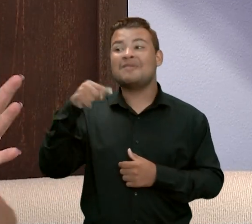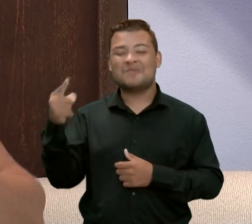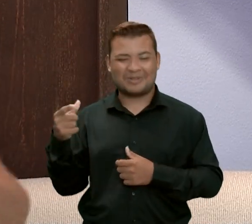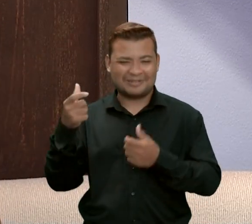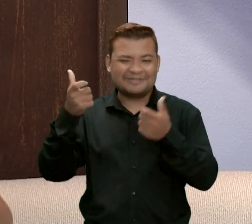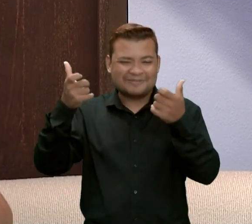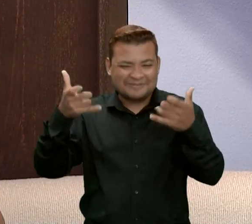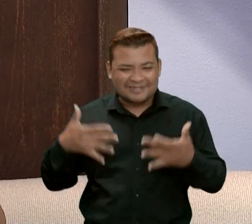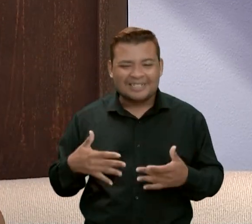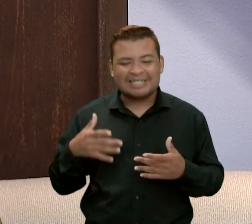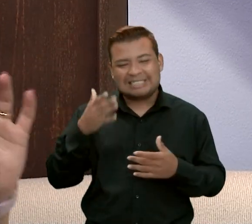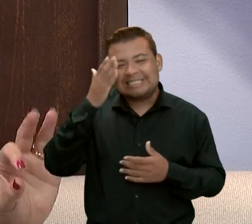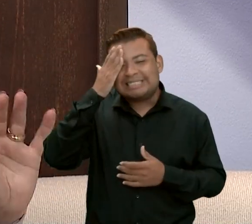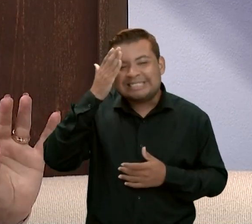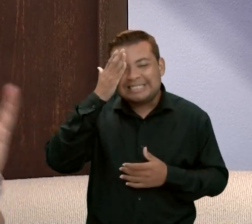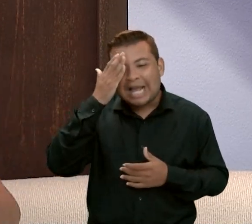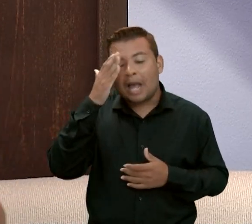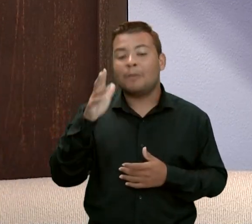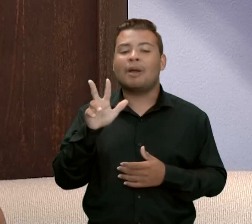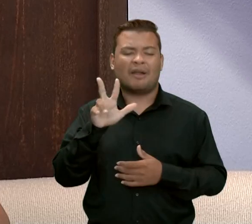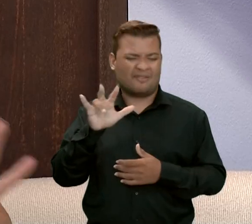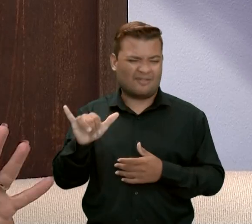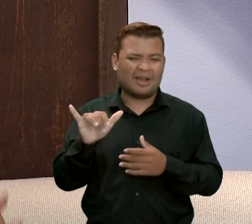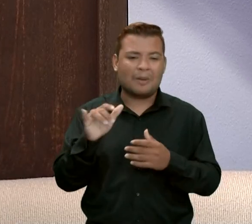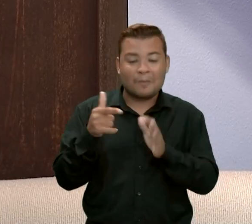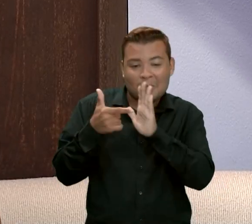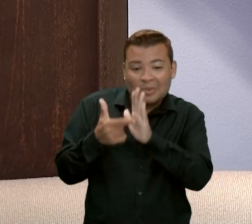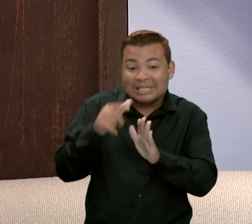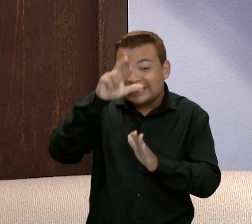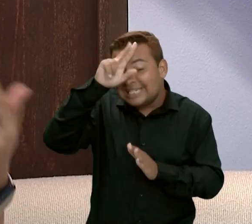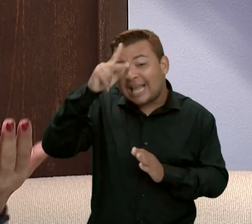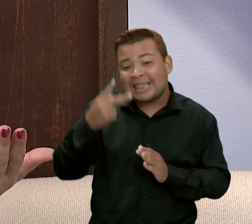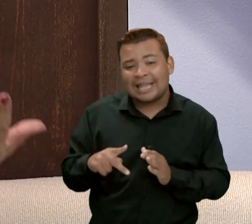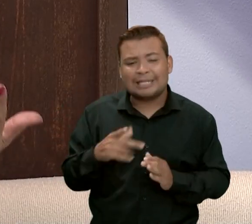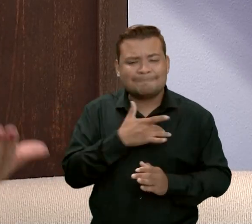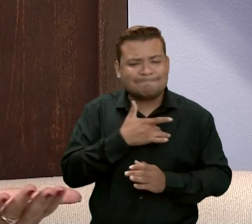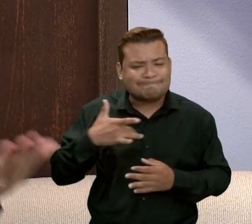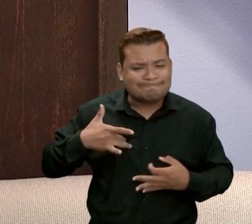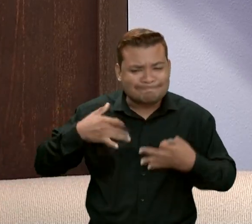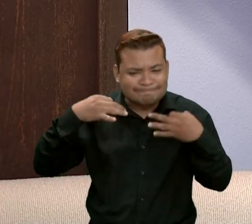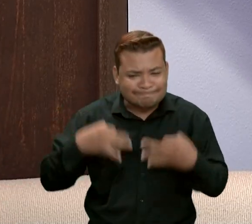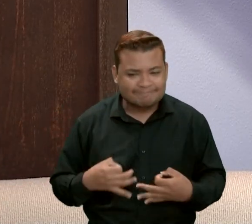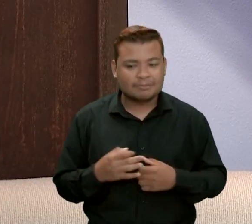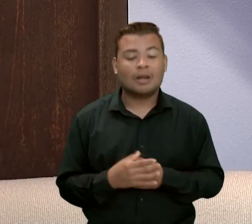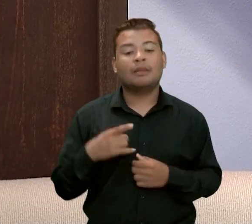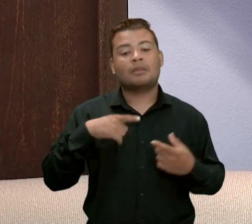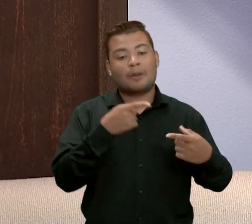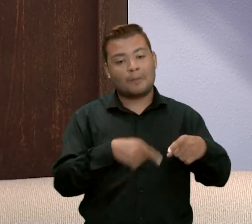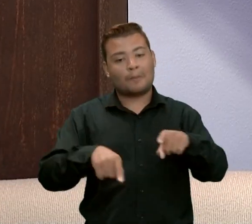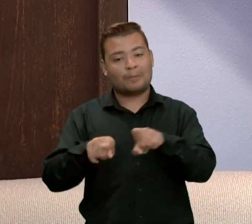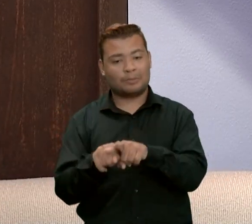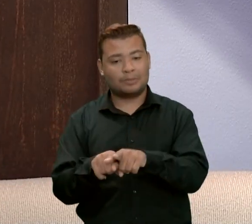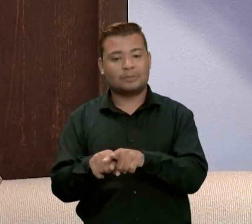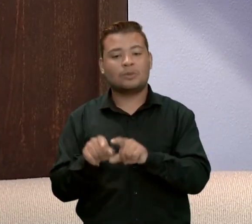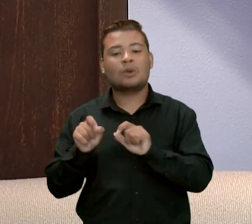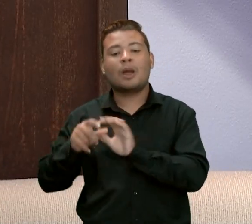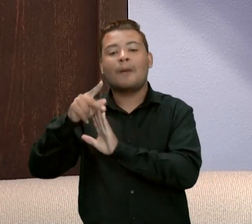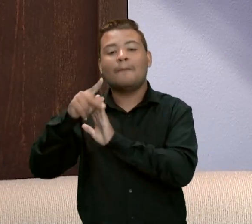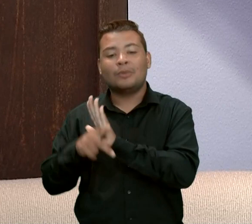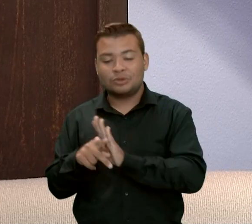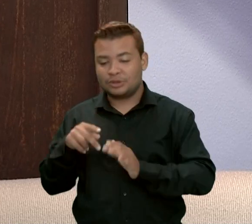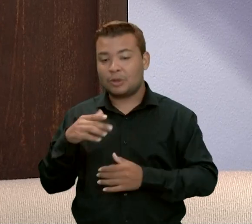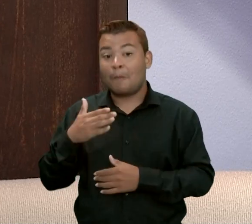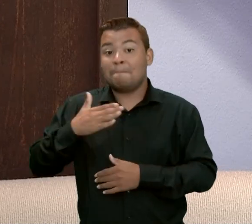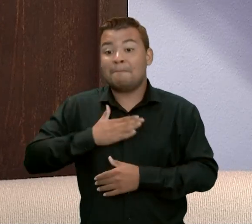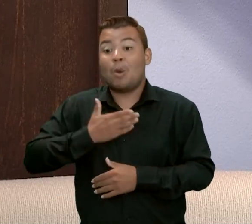ficar feliz que eles são super saudáveis, os nossos insetos. E é uma parceria com um projeto que é o Meu Amigo Inseto, da professora Jaqueline, da